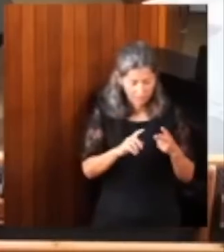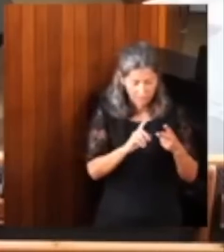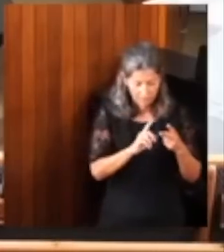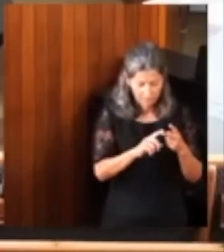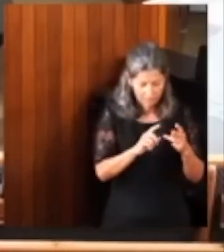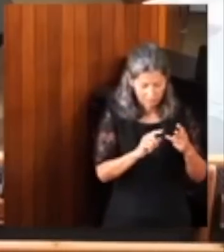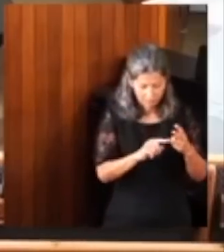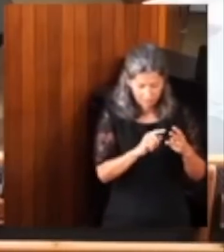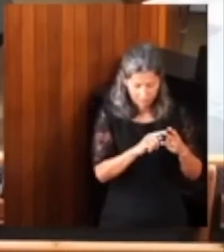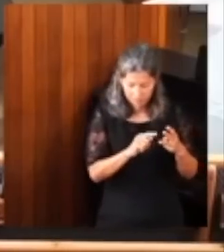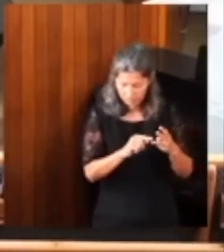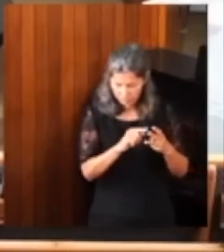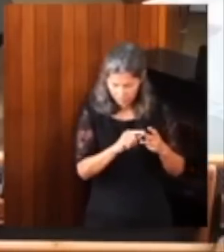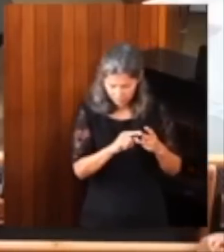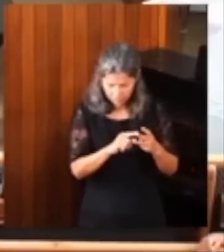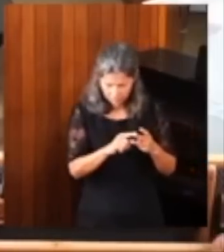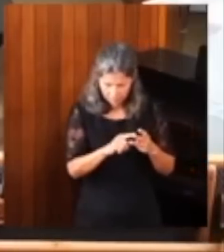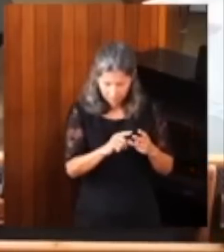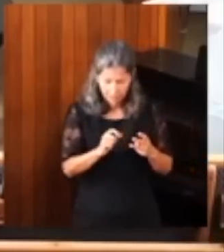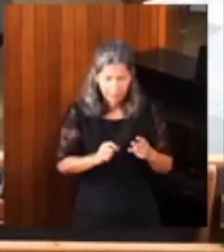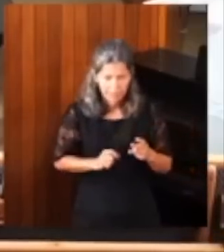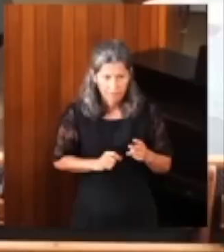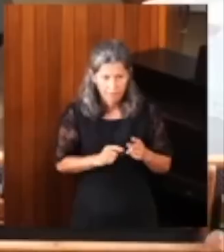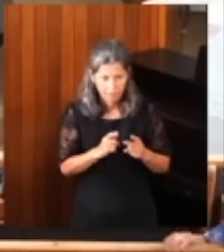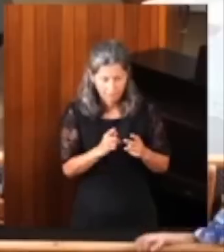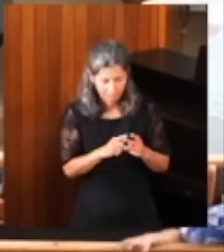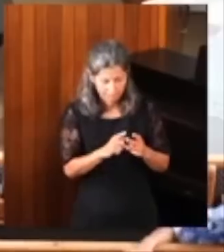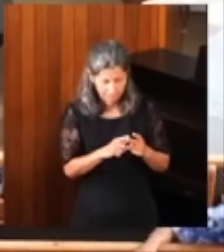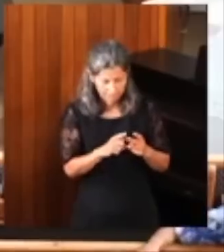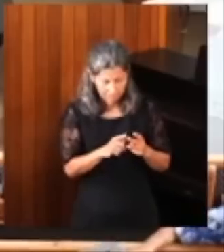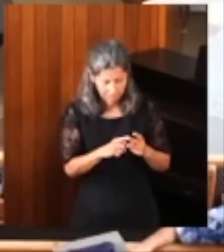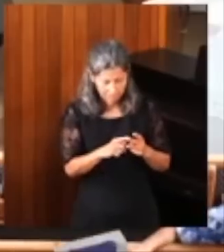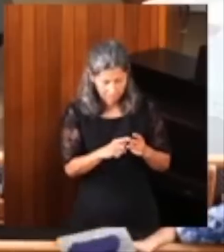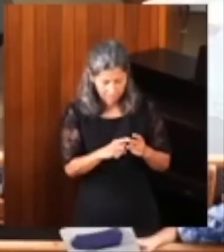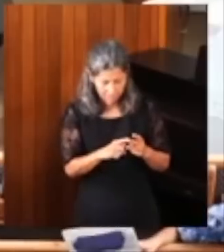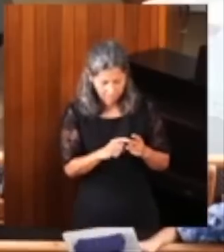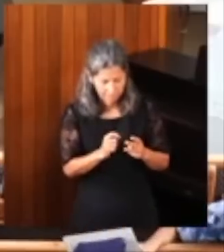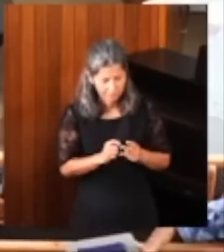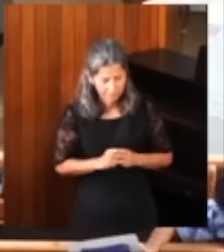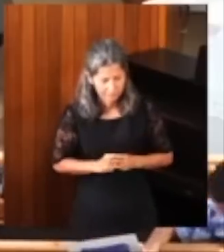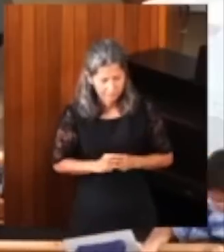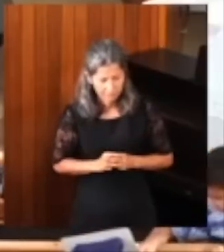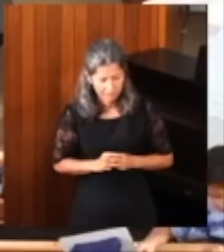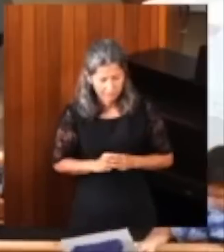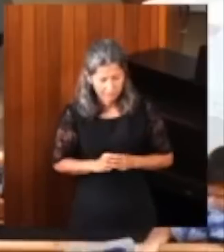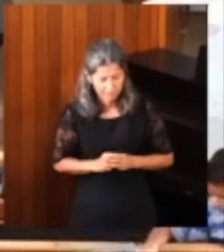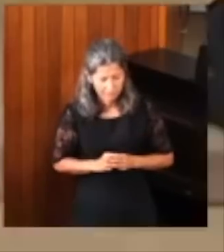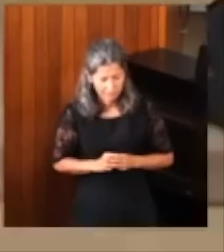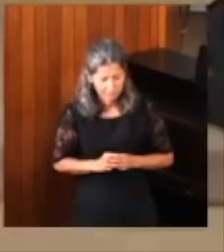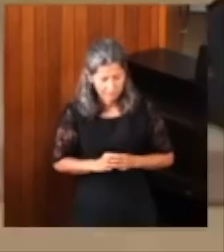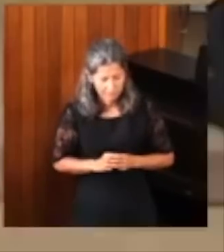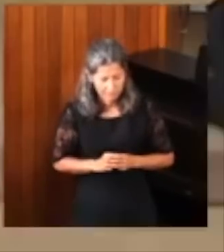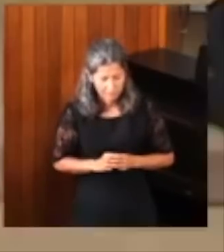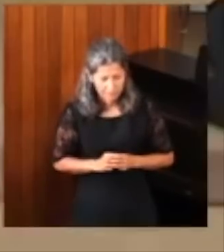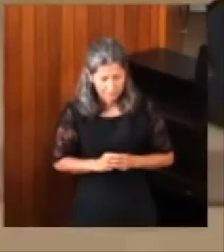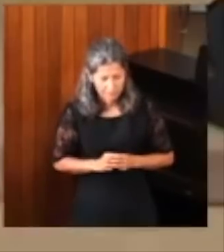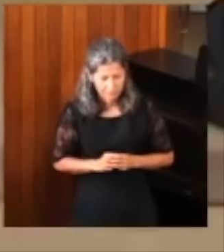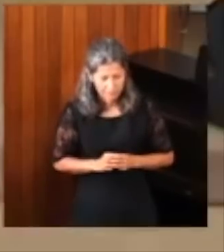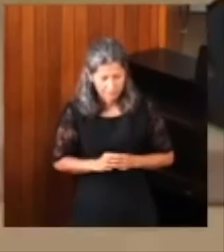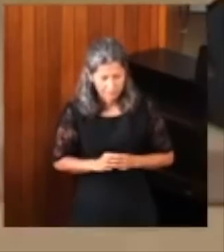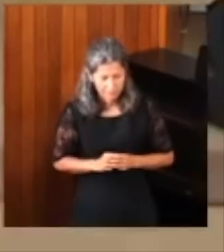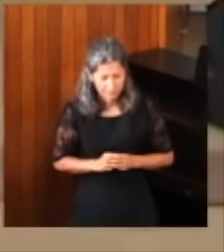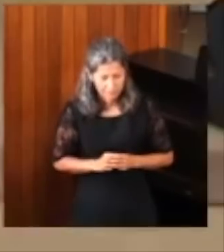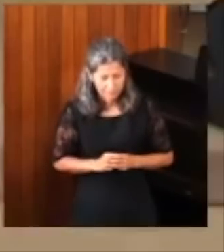por 1260 anos vestidas de pano de saco. Espero que não seja muita informação de uma vez, assim, mas acho que está sendo mesmo,